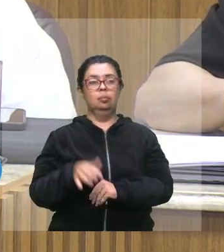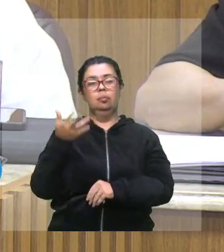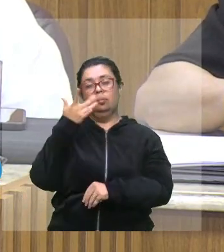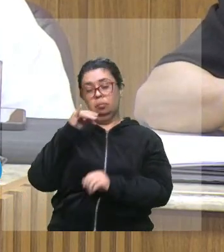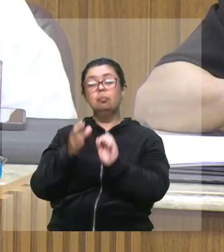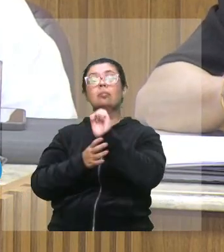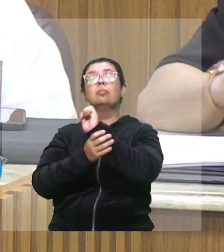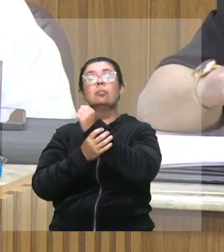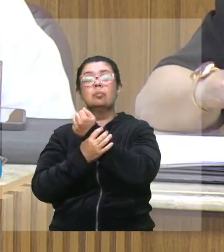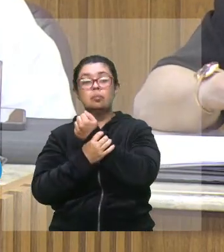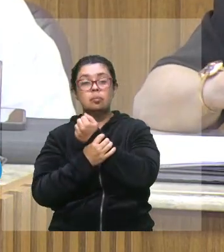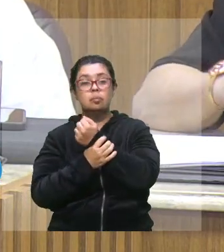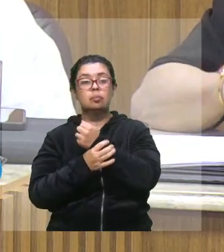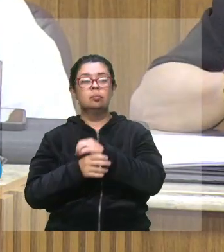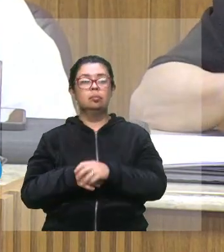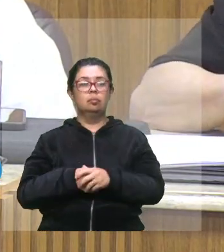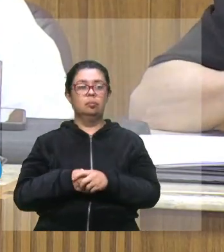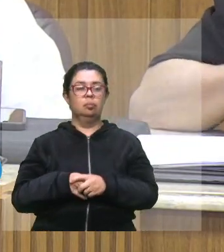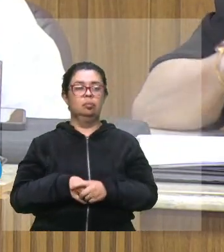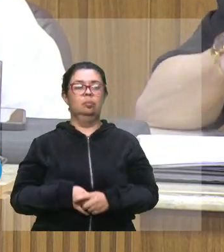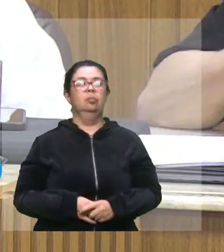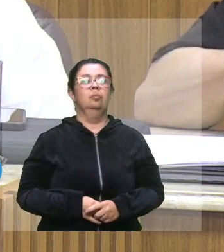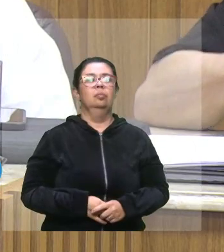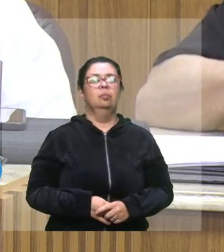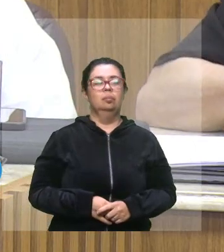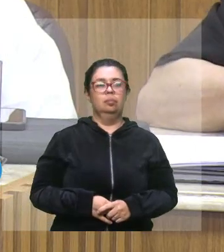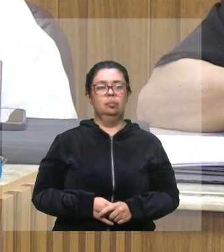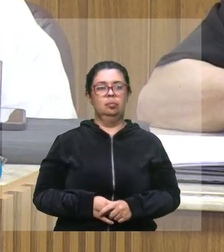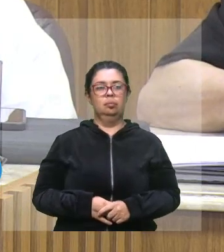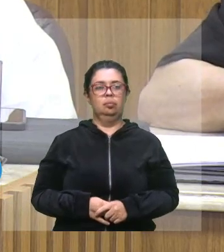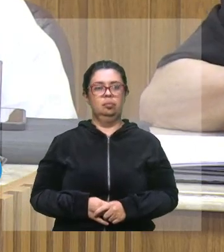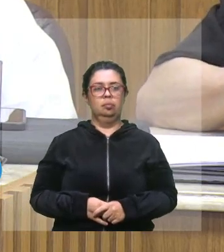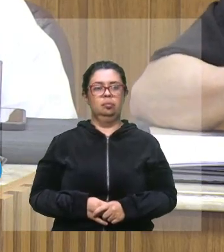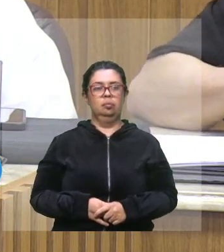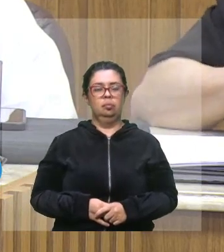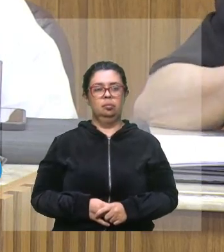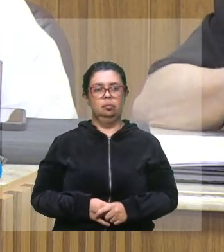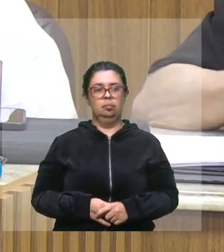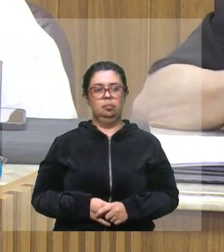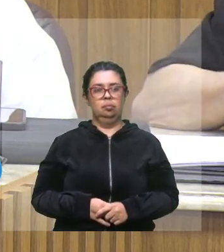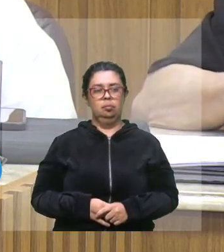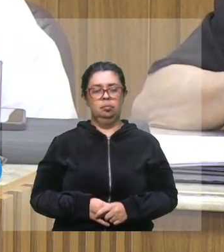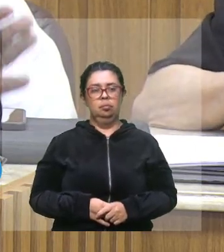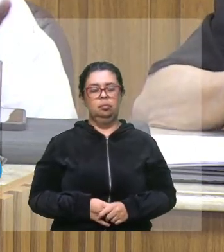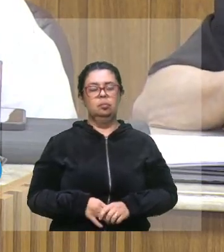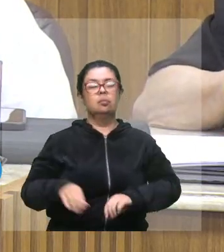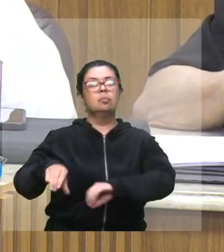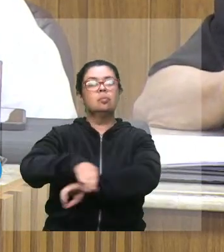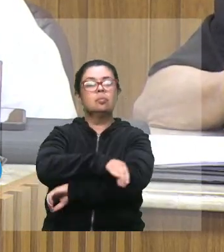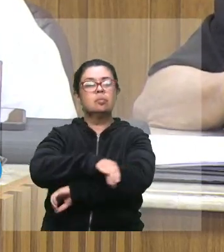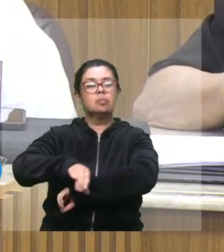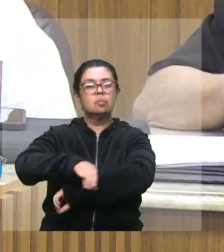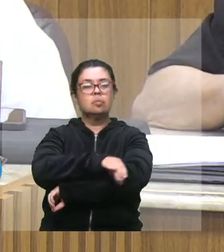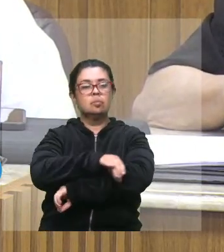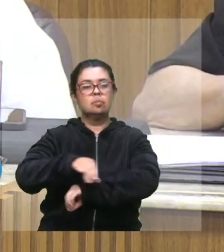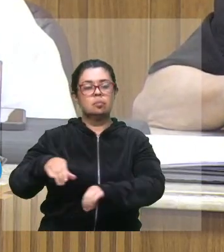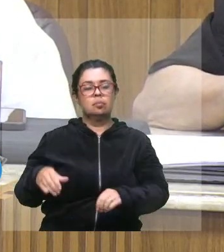seguras em ir pela via, né, asfáltica, pela calçada da, via